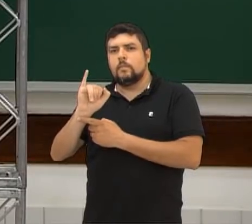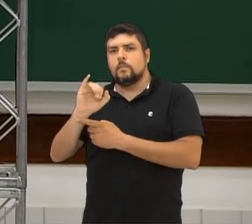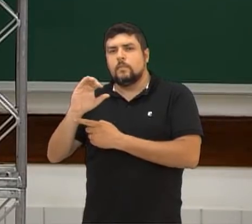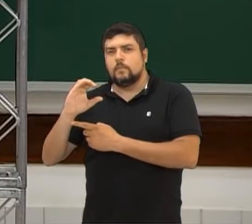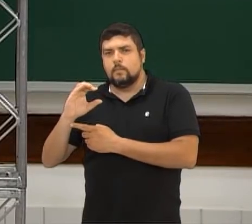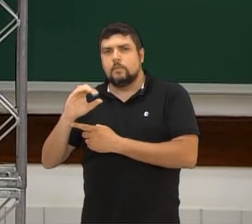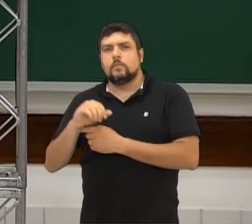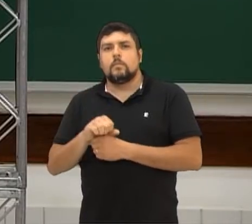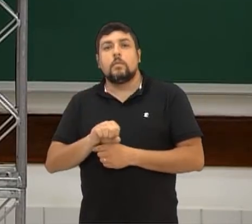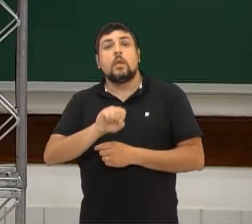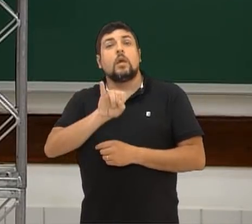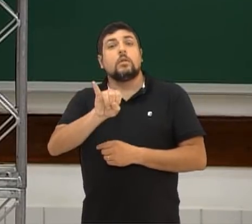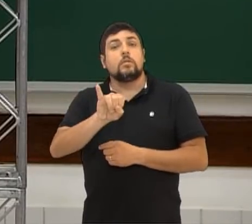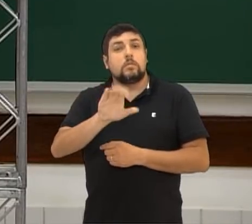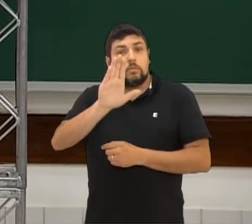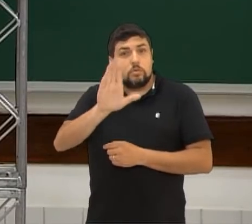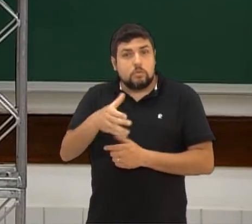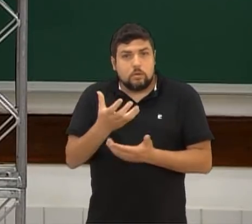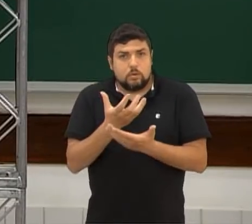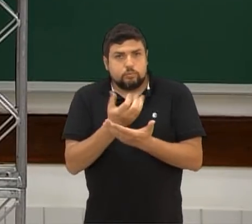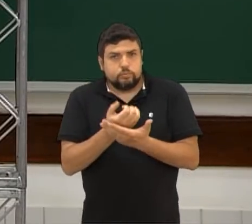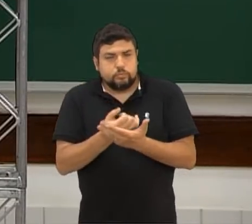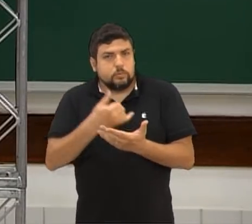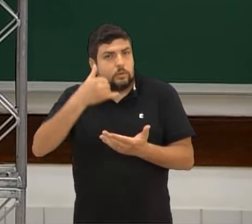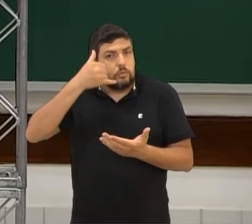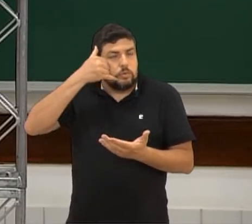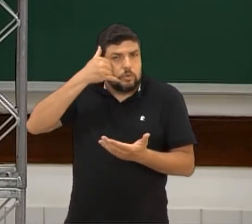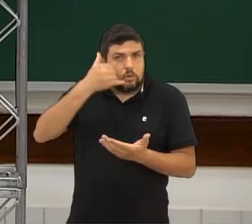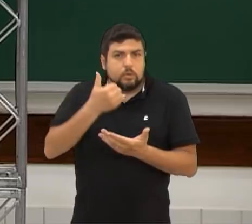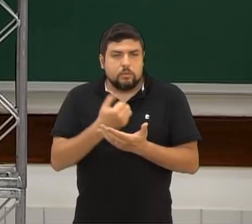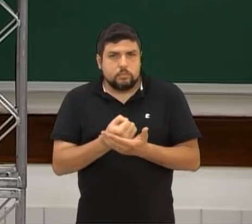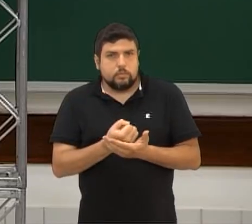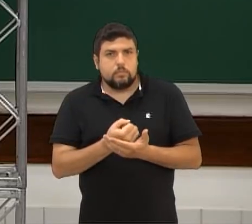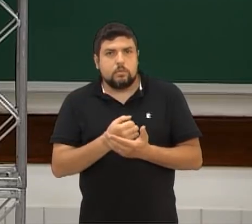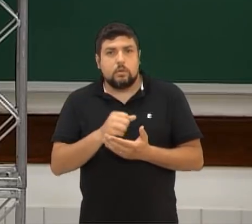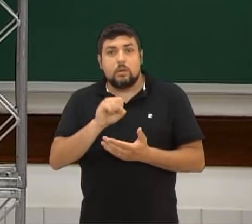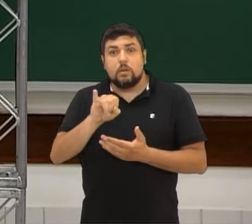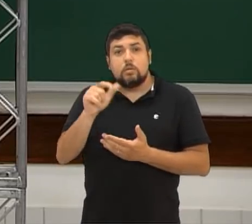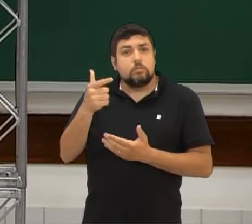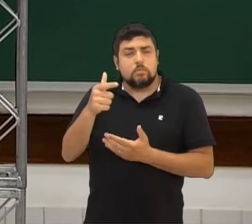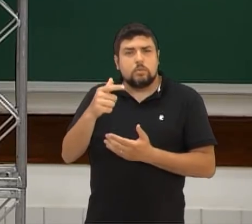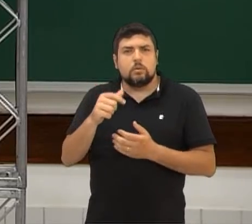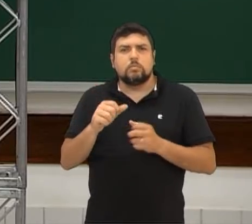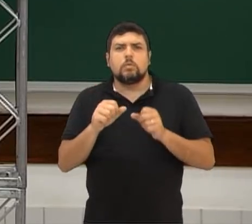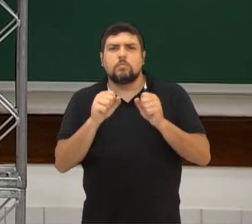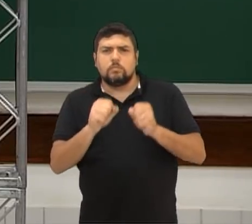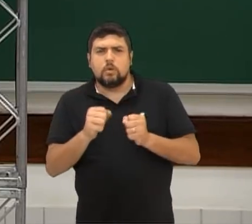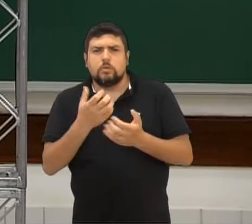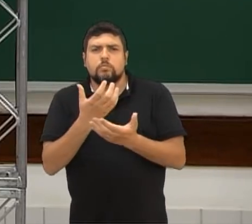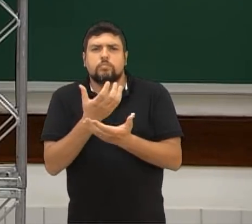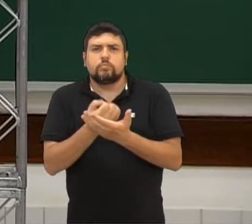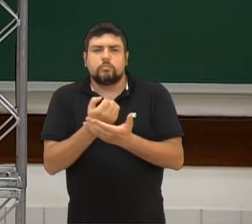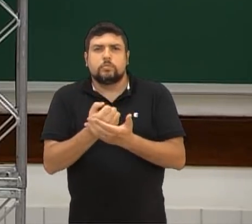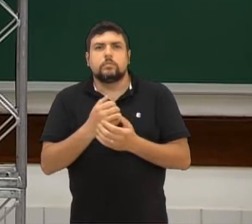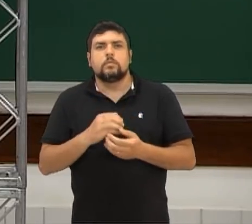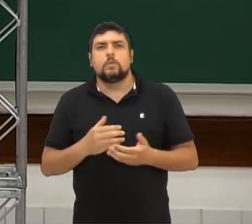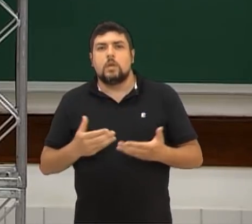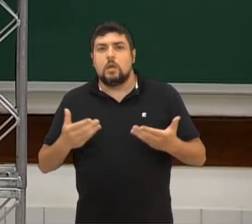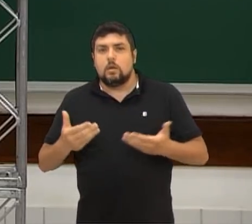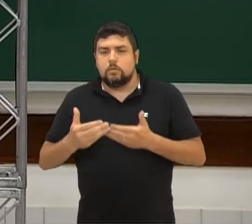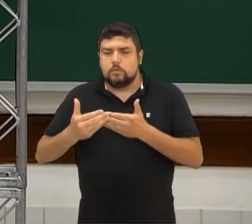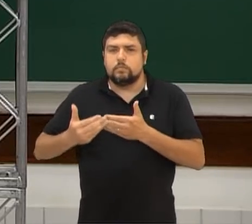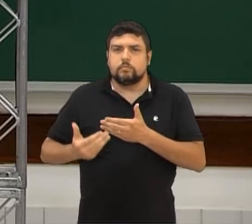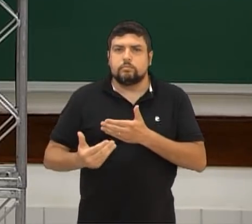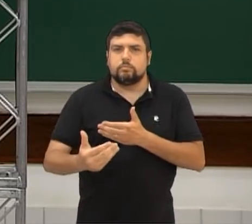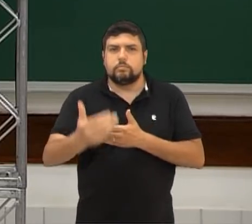baixado no celular, caso não tenha, entra no Play Store e baixe o aplicativo. A gente está começando a utilizar esse aplicativo agora